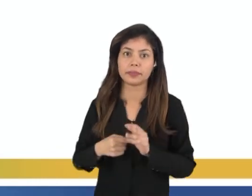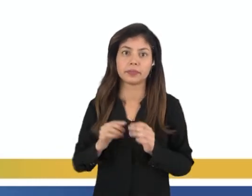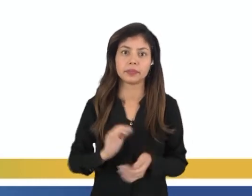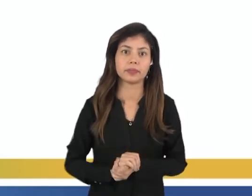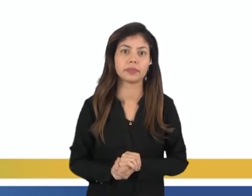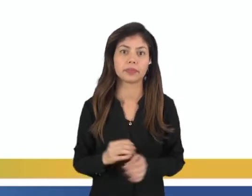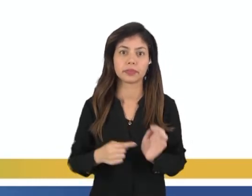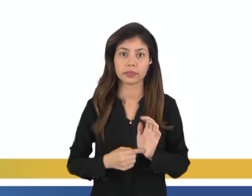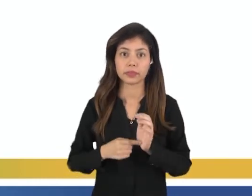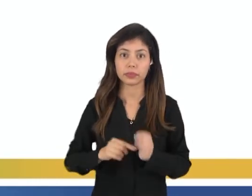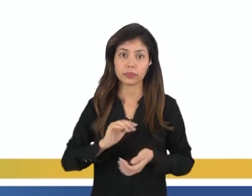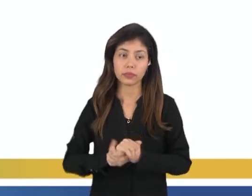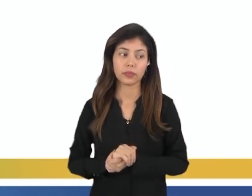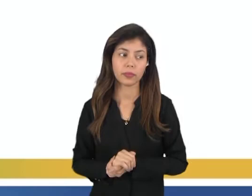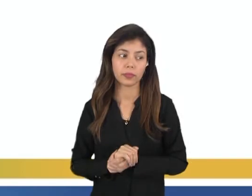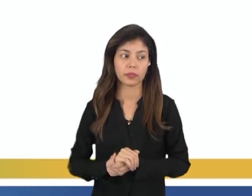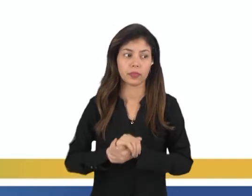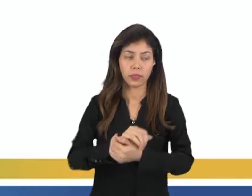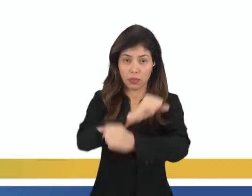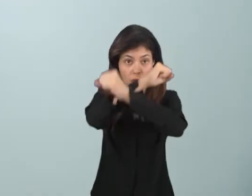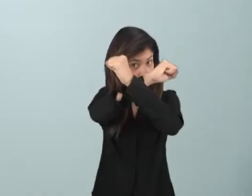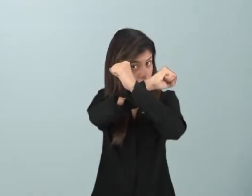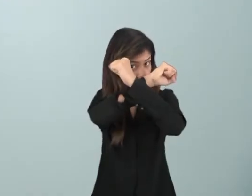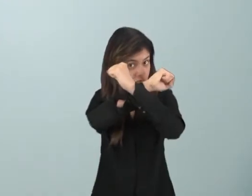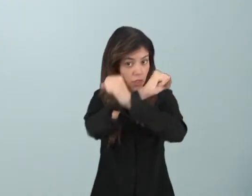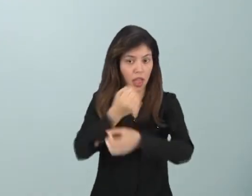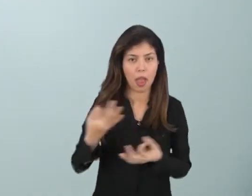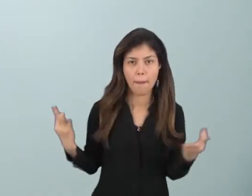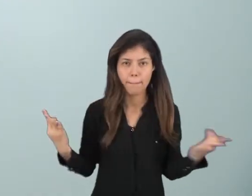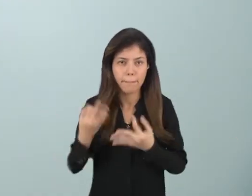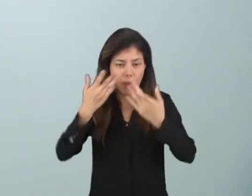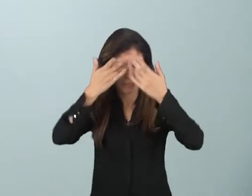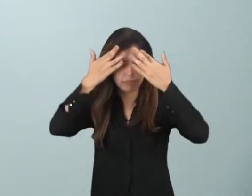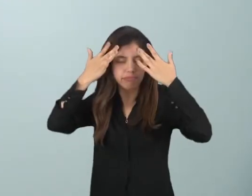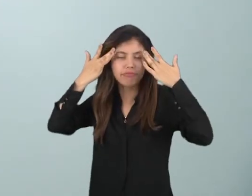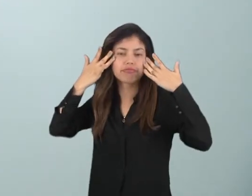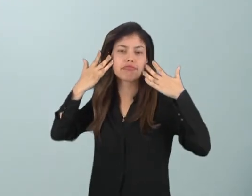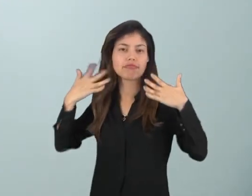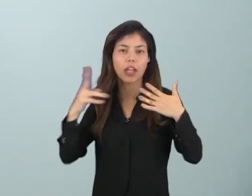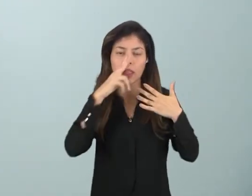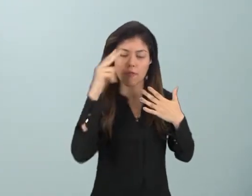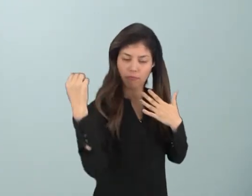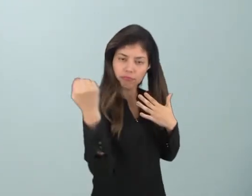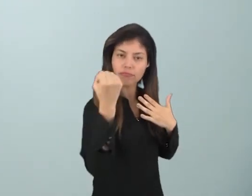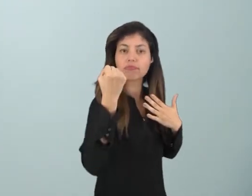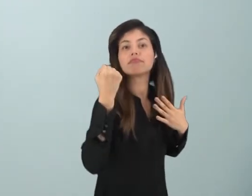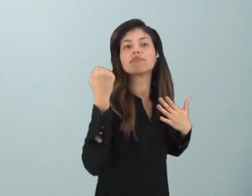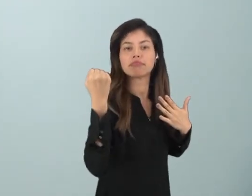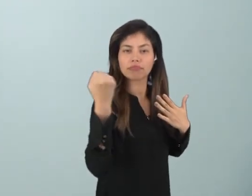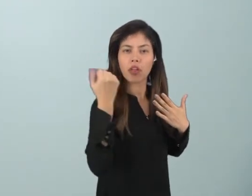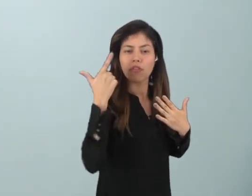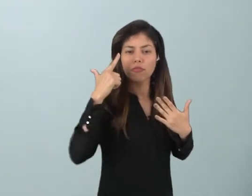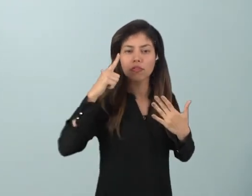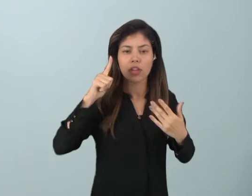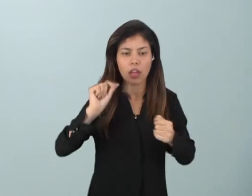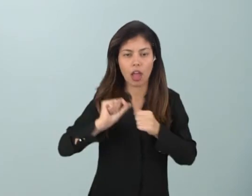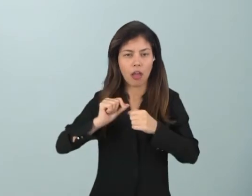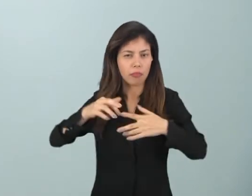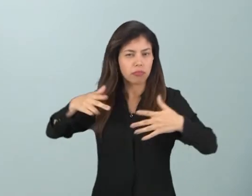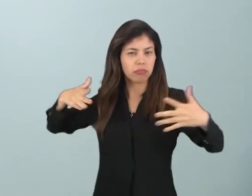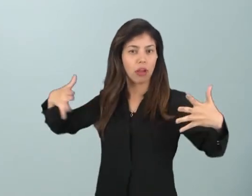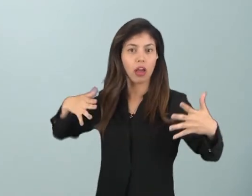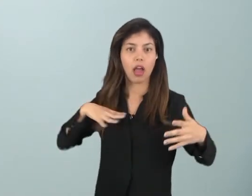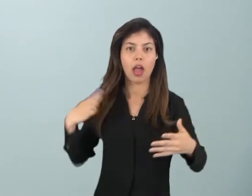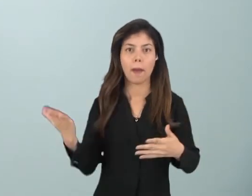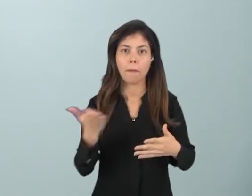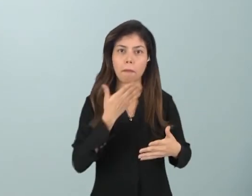mulher perfeita. Ela não tem rugas, ela tem a pele linda, ela tem poderes, ela consegue fazer altas aventuras. Então